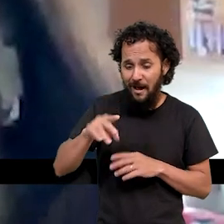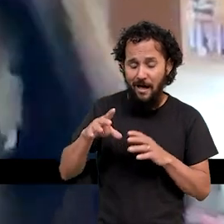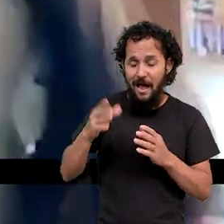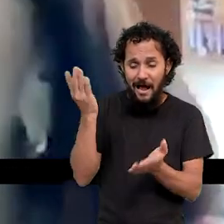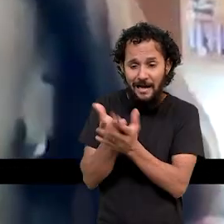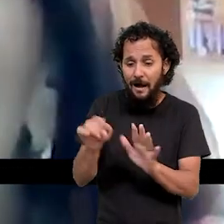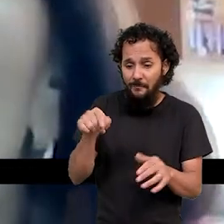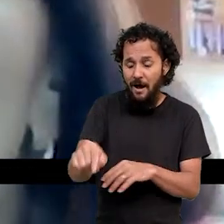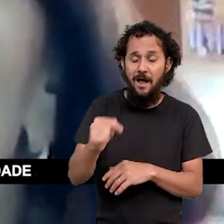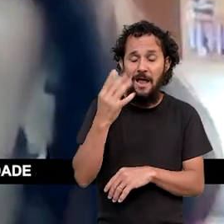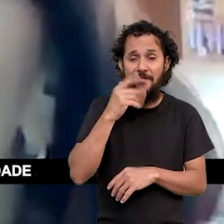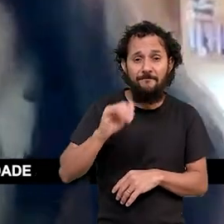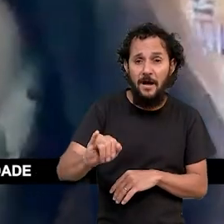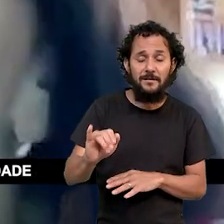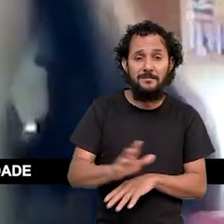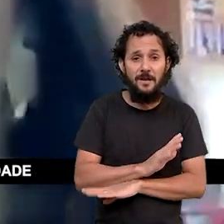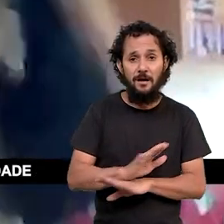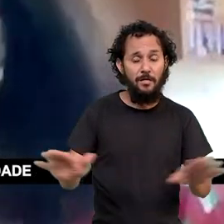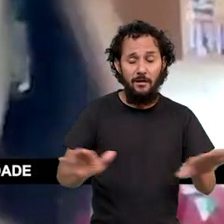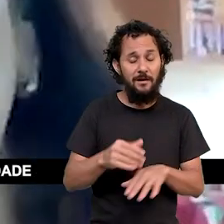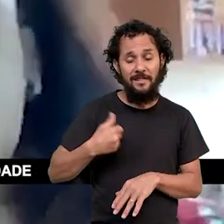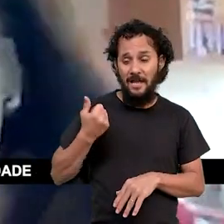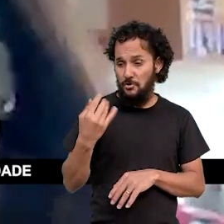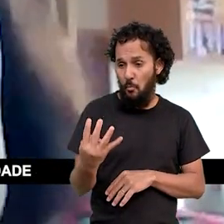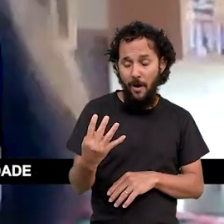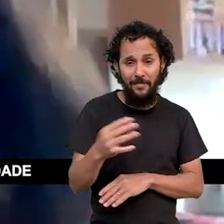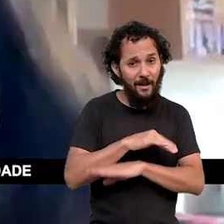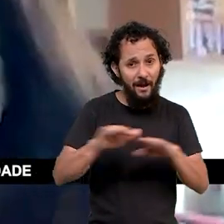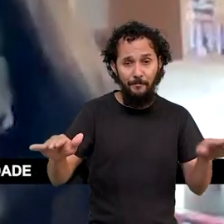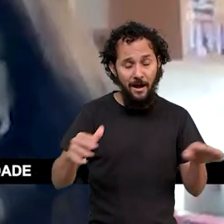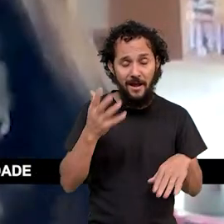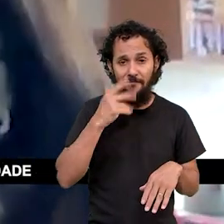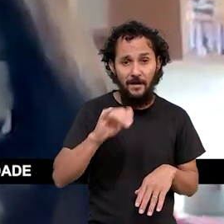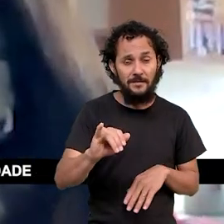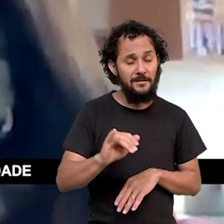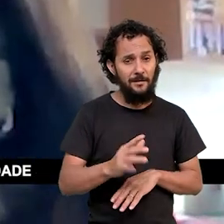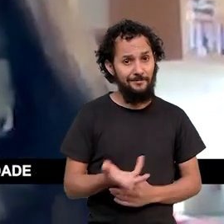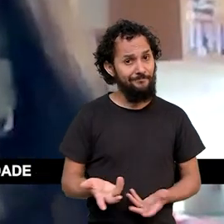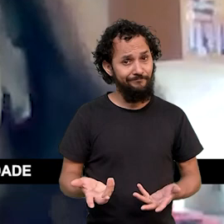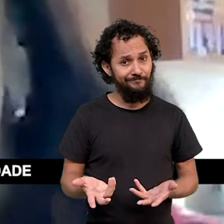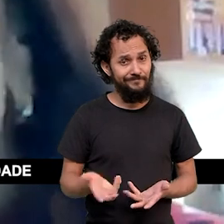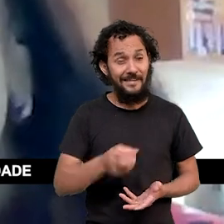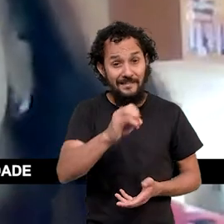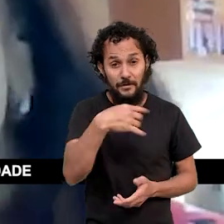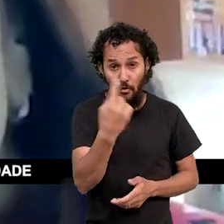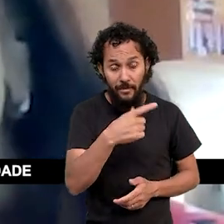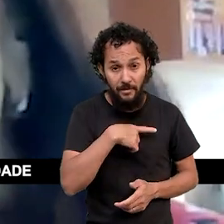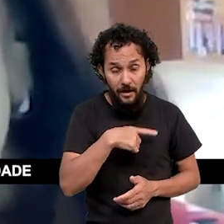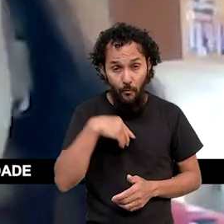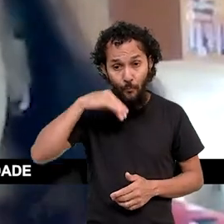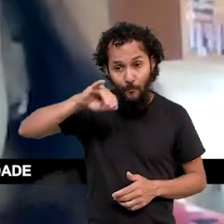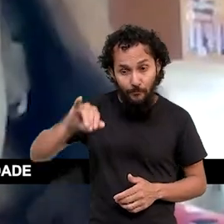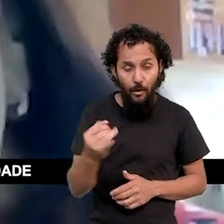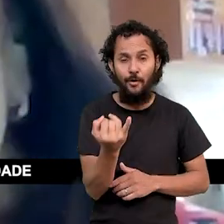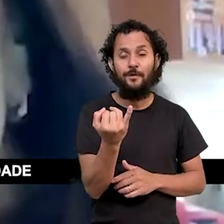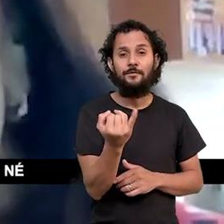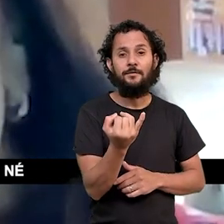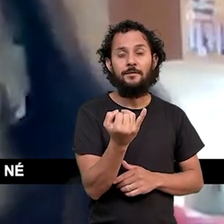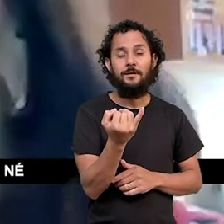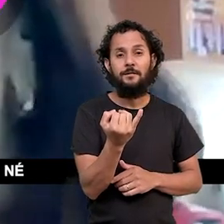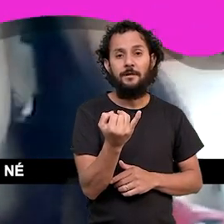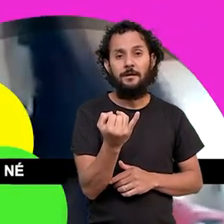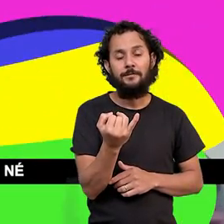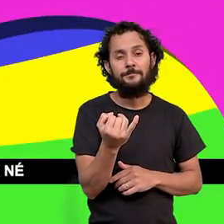urgência de querer que as crianças não tenham nem mais 4 anos para viver a infância? se nós tivermos essa